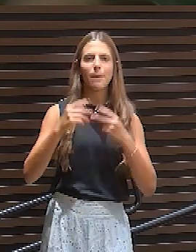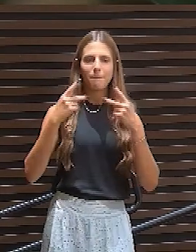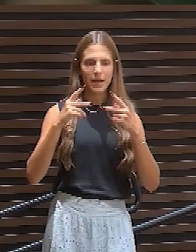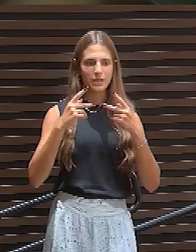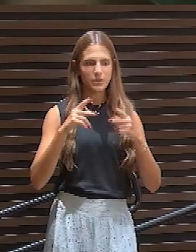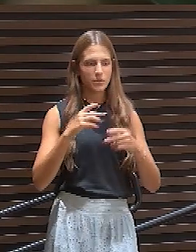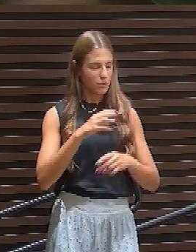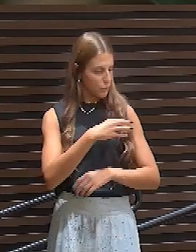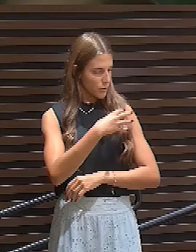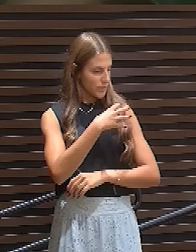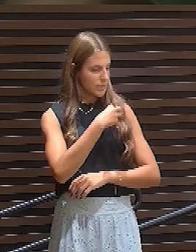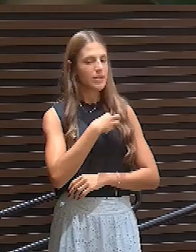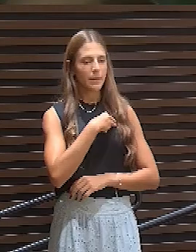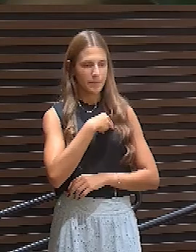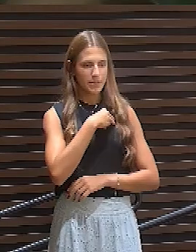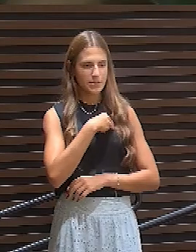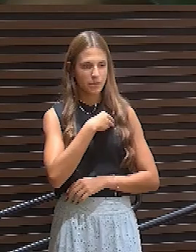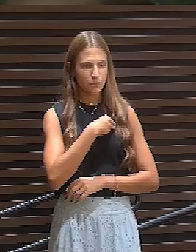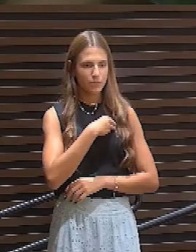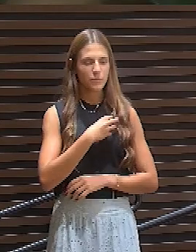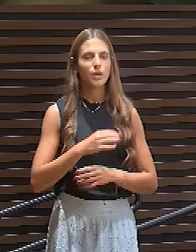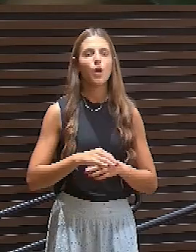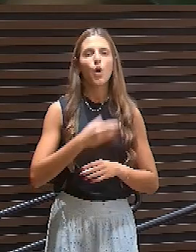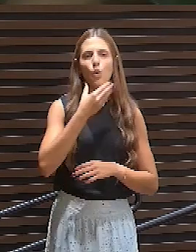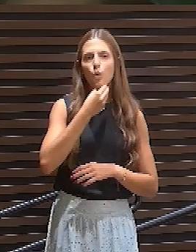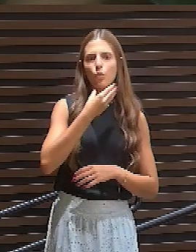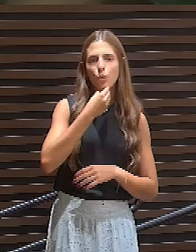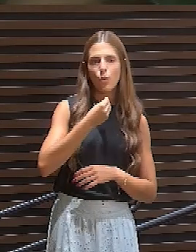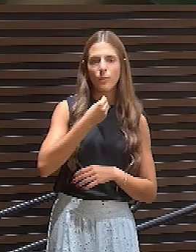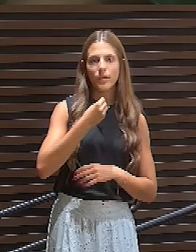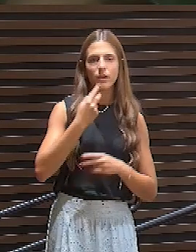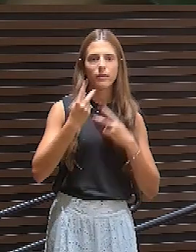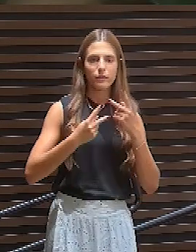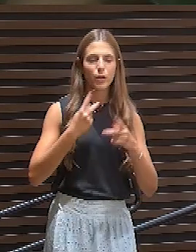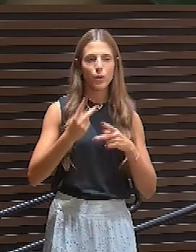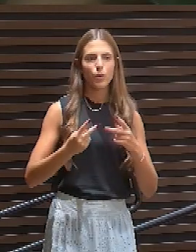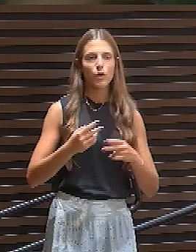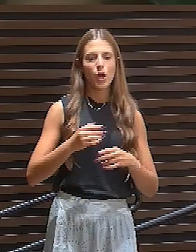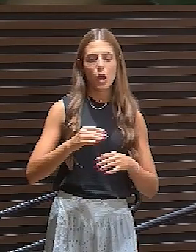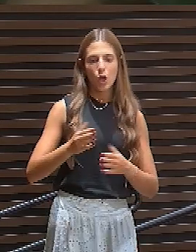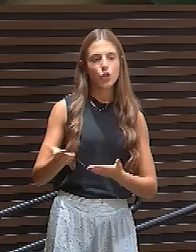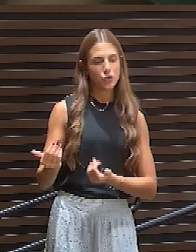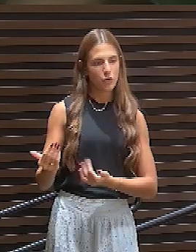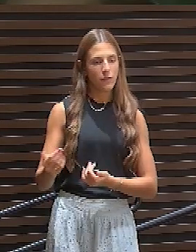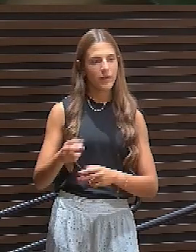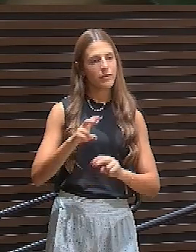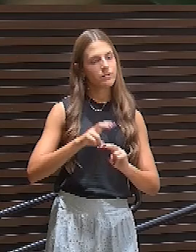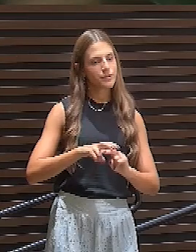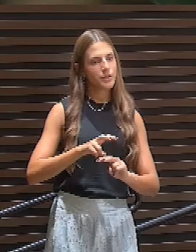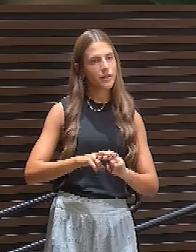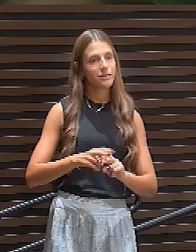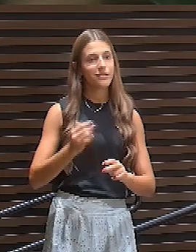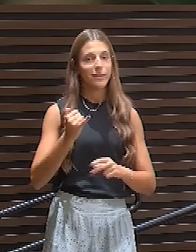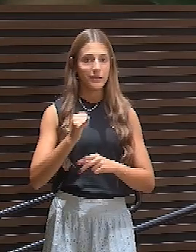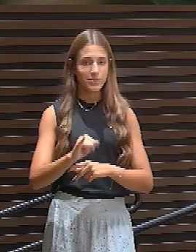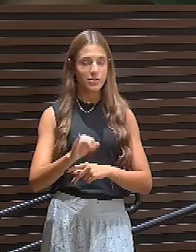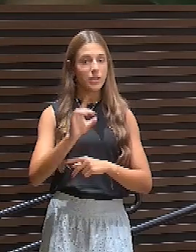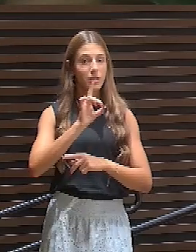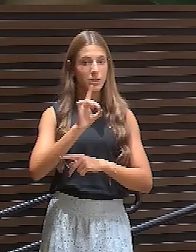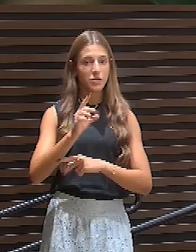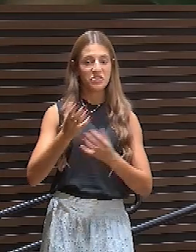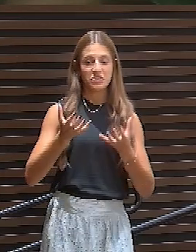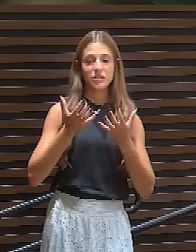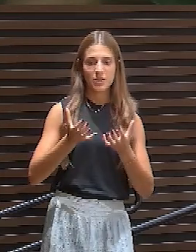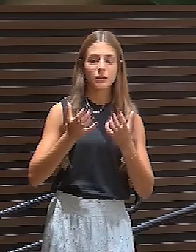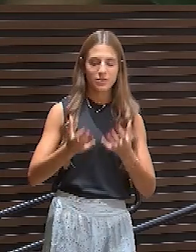disse o seguinte: jovem, sente-se. Se Deus quiser converter os pagãos,